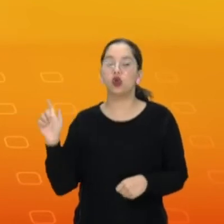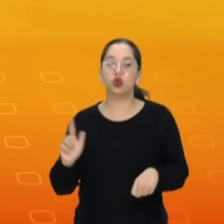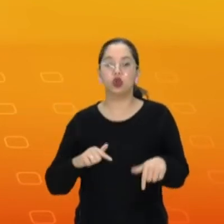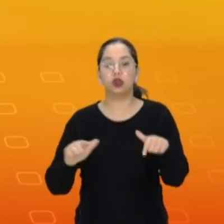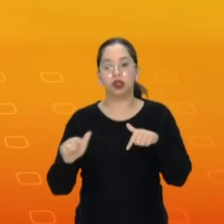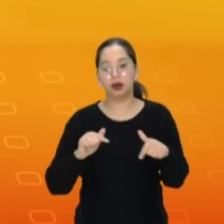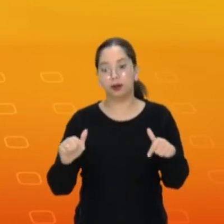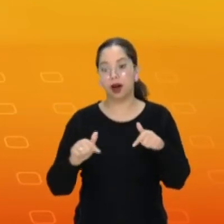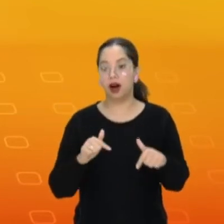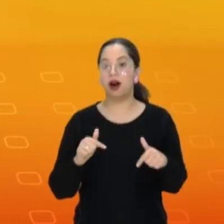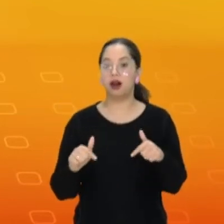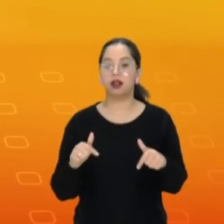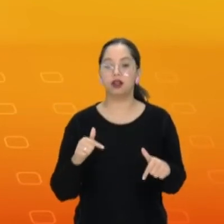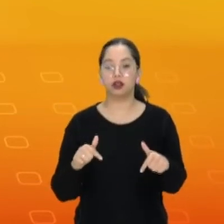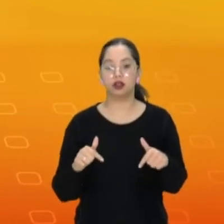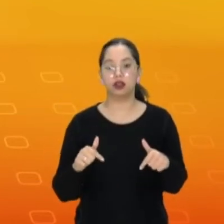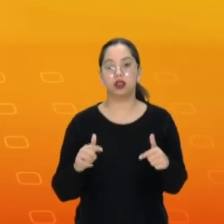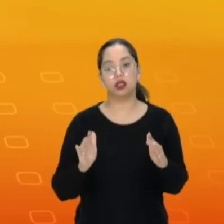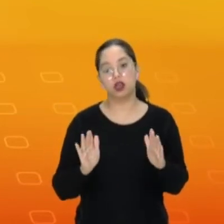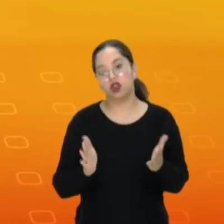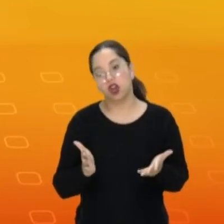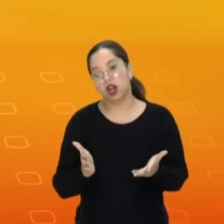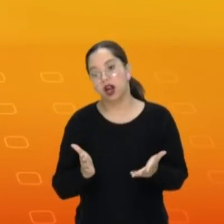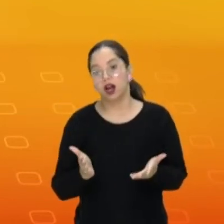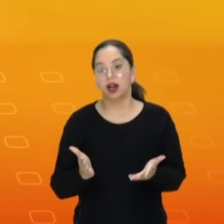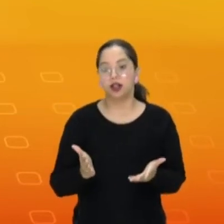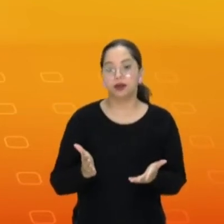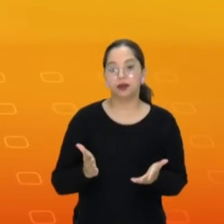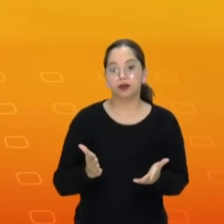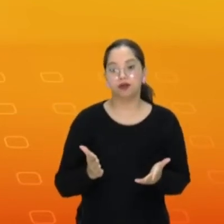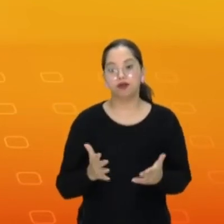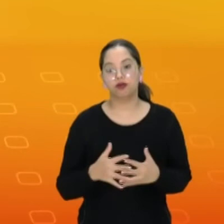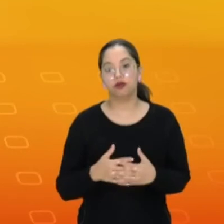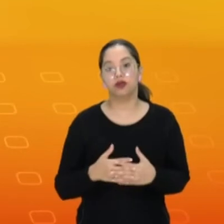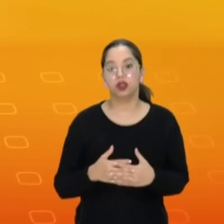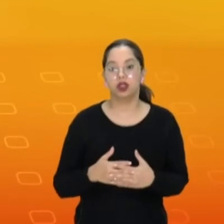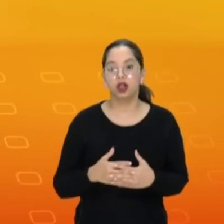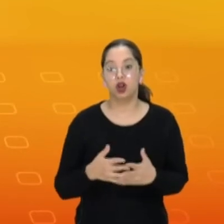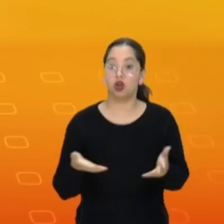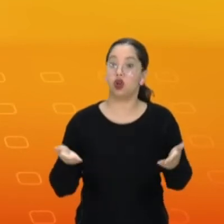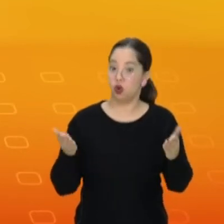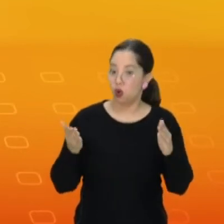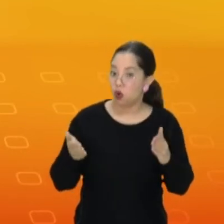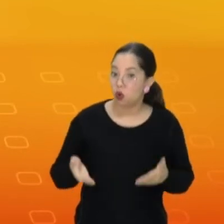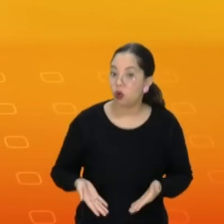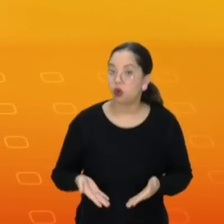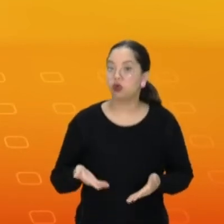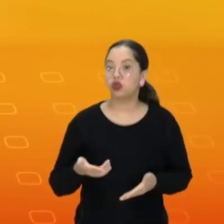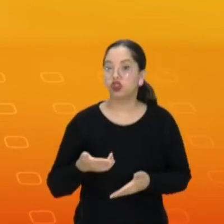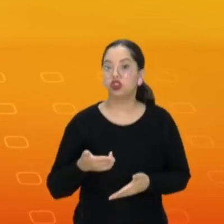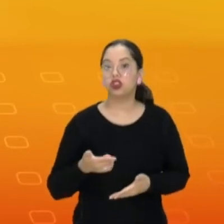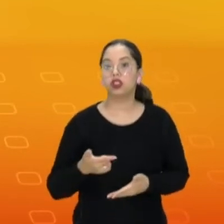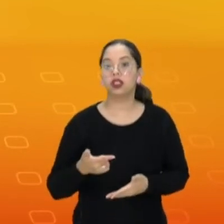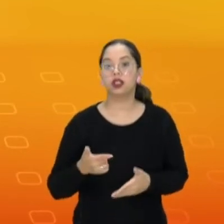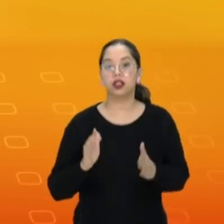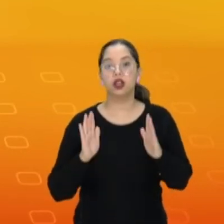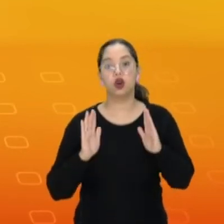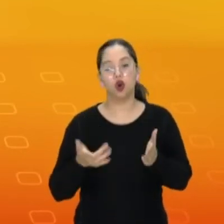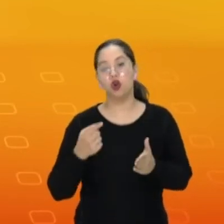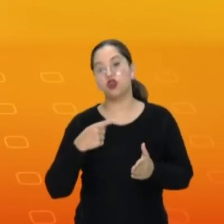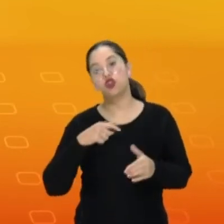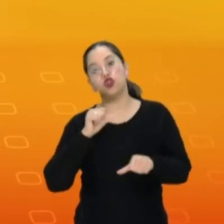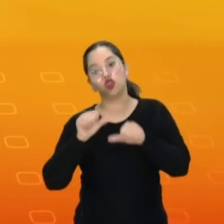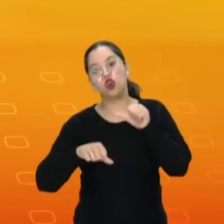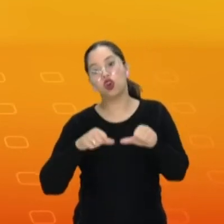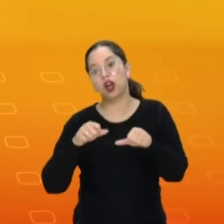já que hoje já estão indo para ambientes virtualizados dentro da